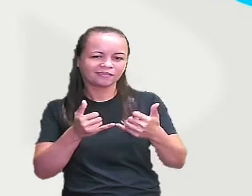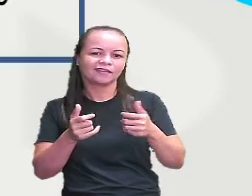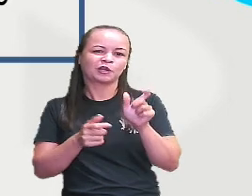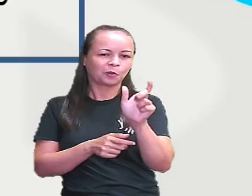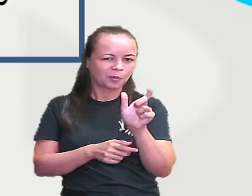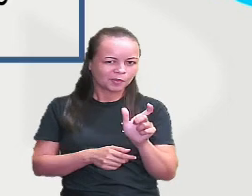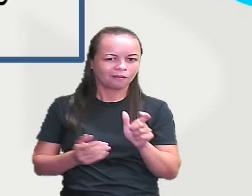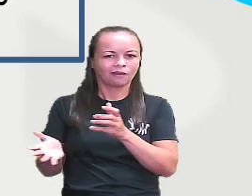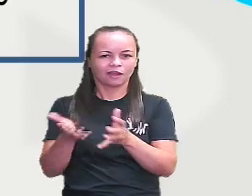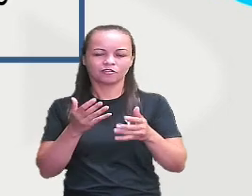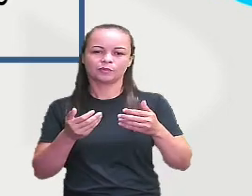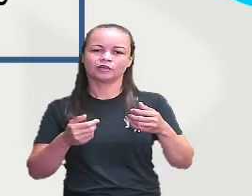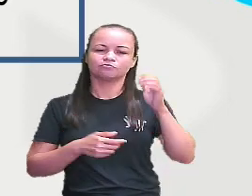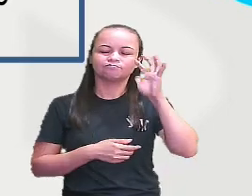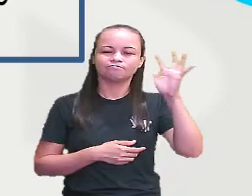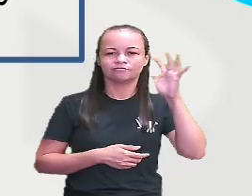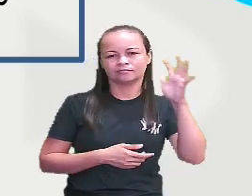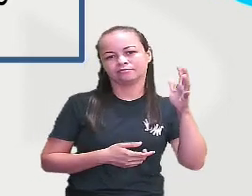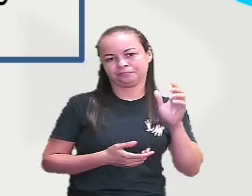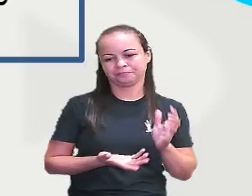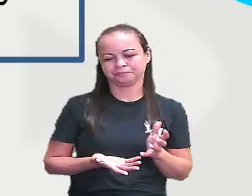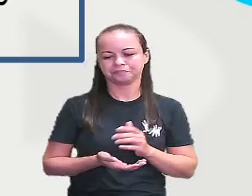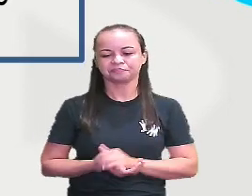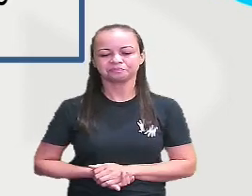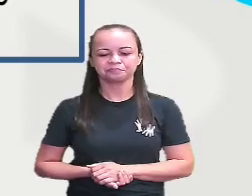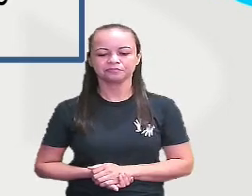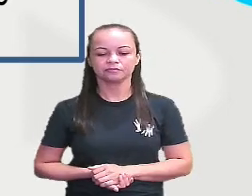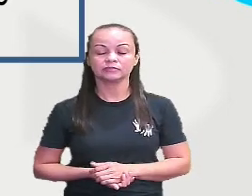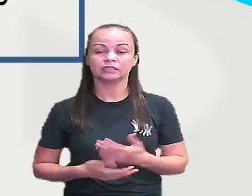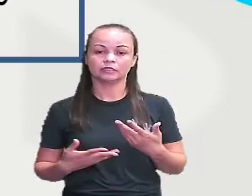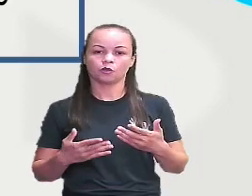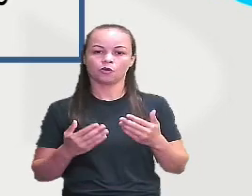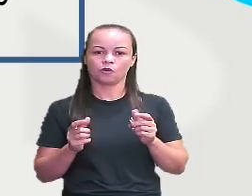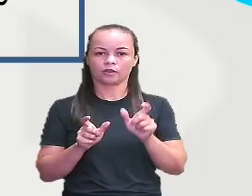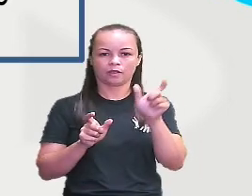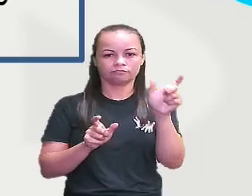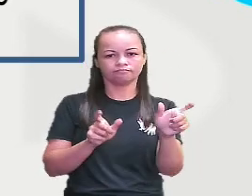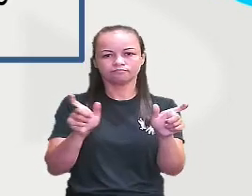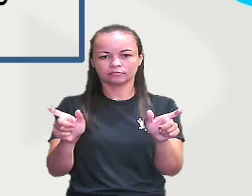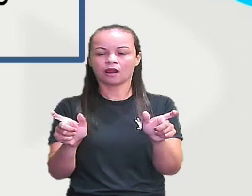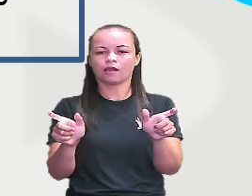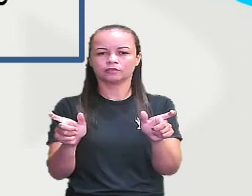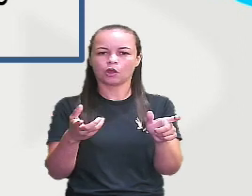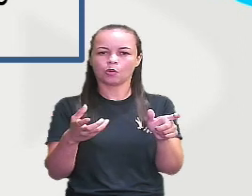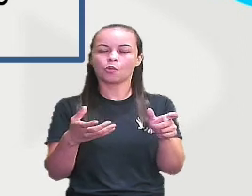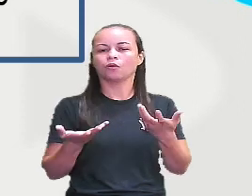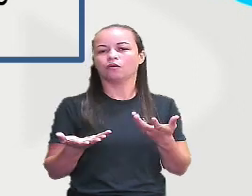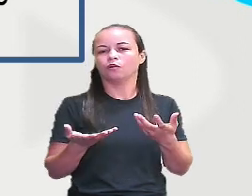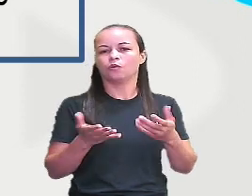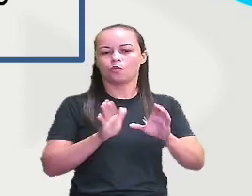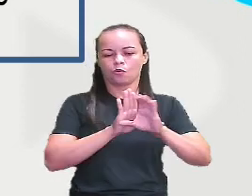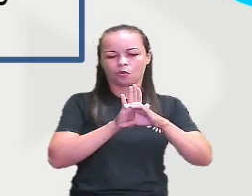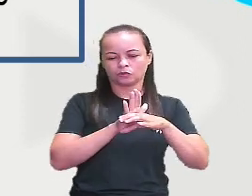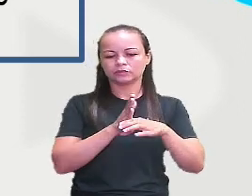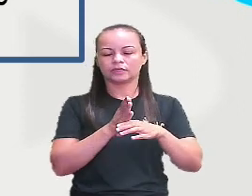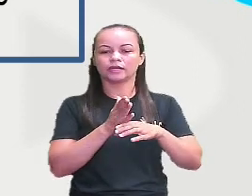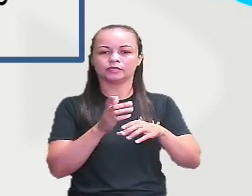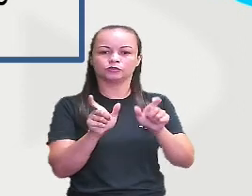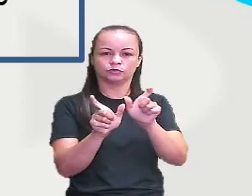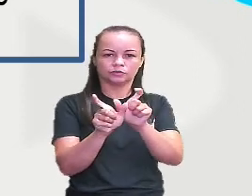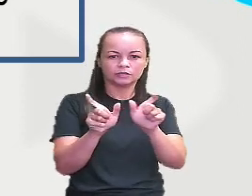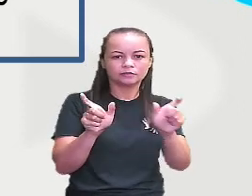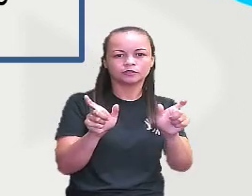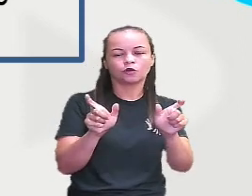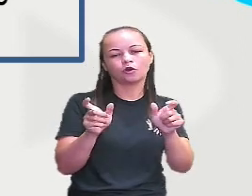pouco. Então eu coloquei aqui, lado a lado, o conceito de sinônimo e também o conceito